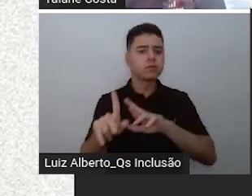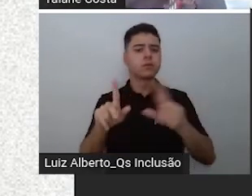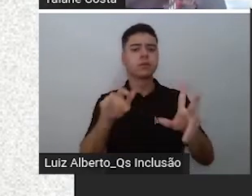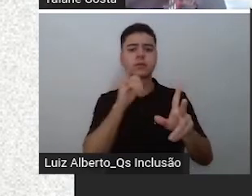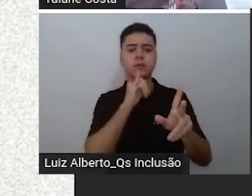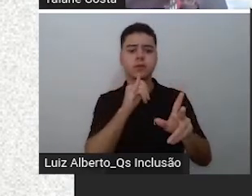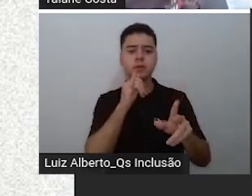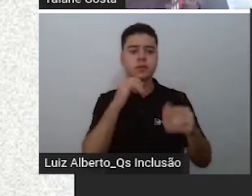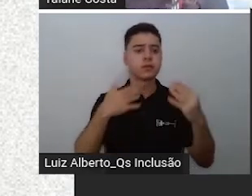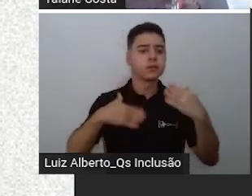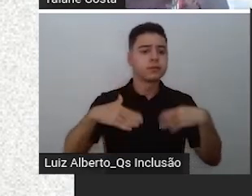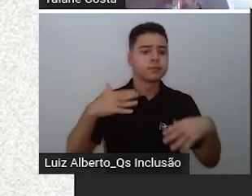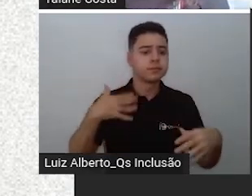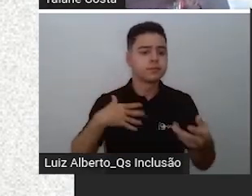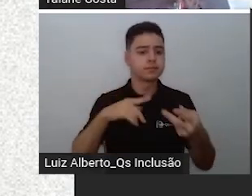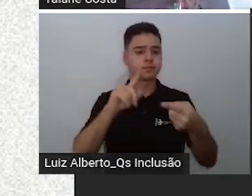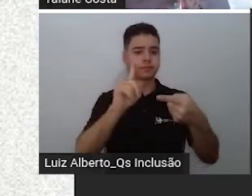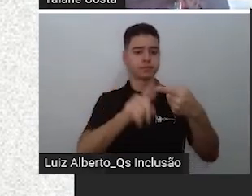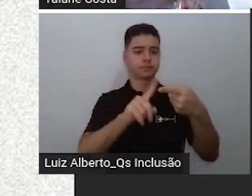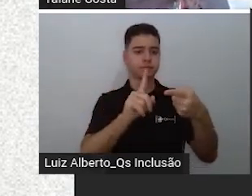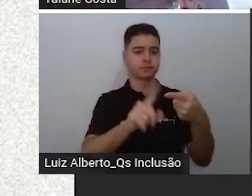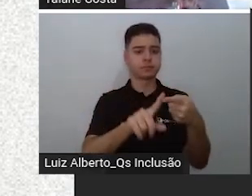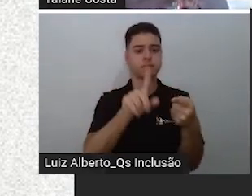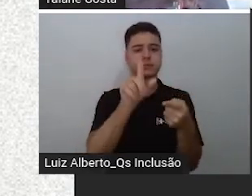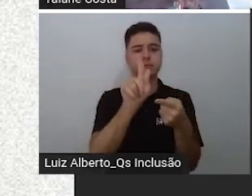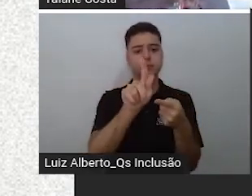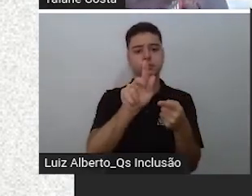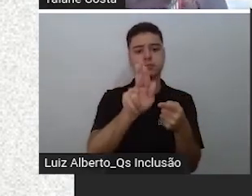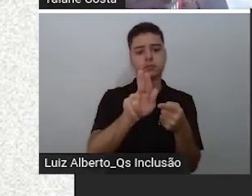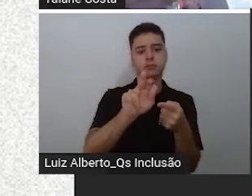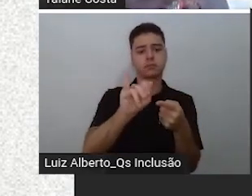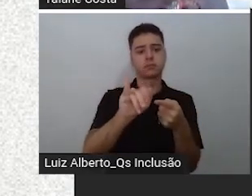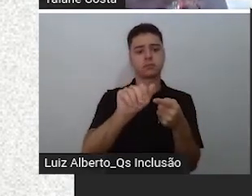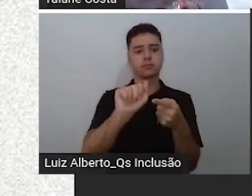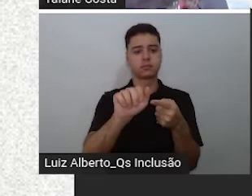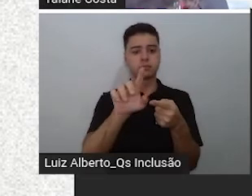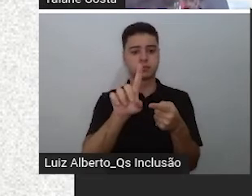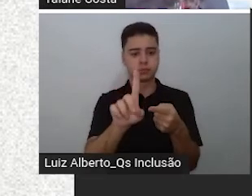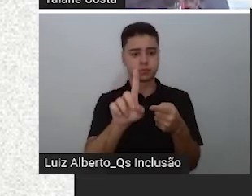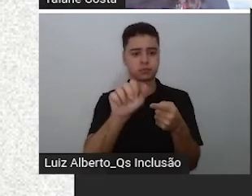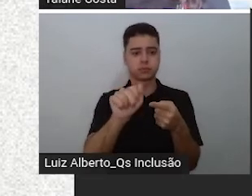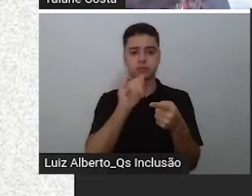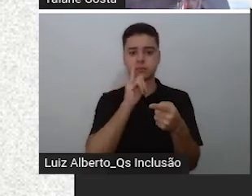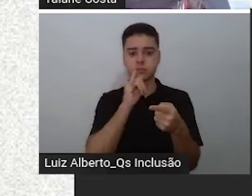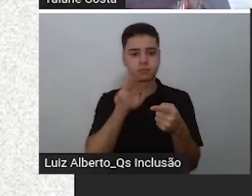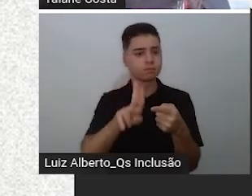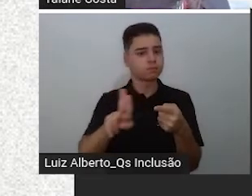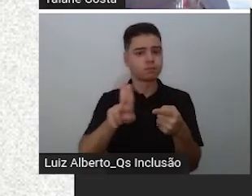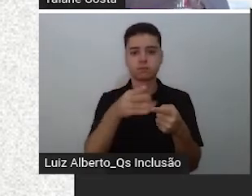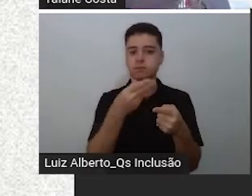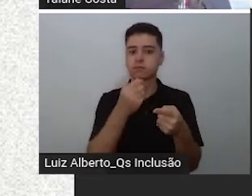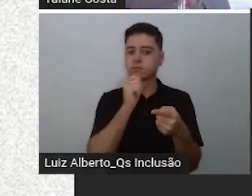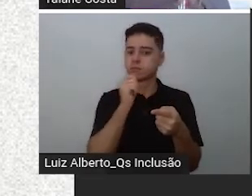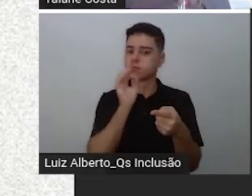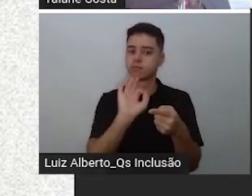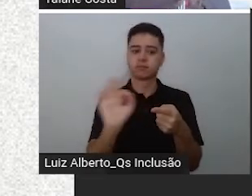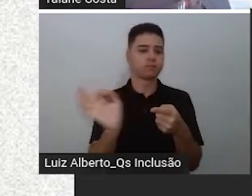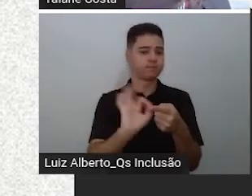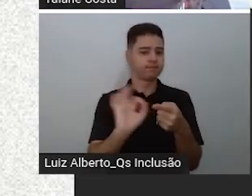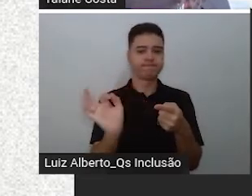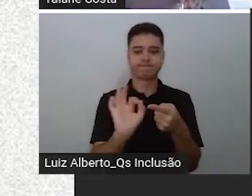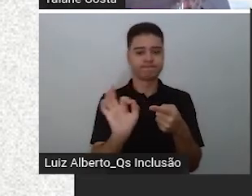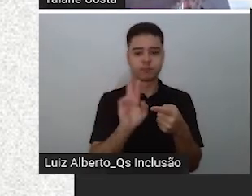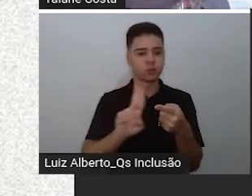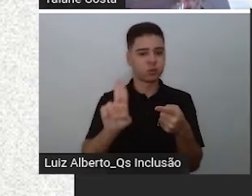das visitas, né? Primeiro, a gente tem esse termo que não tem tanto uso, que é a visita